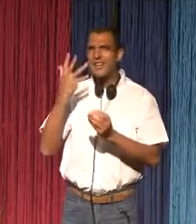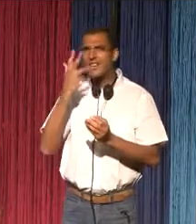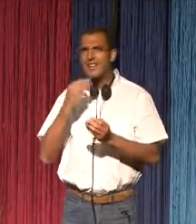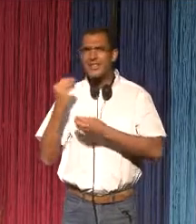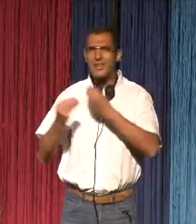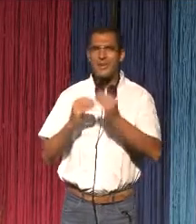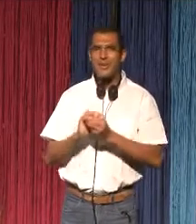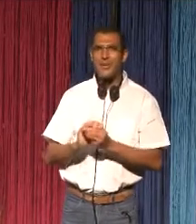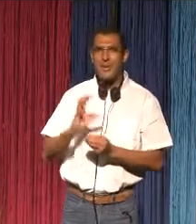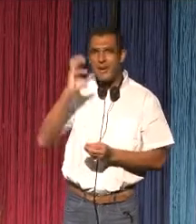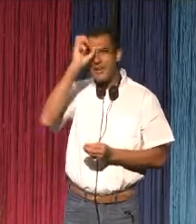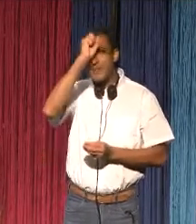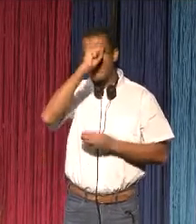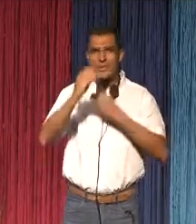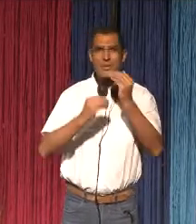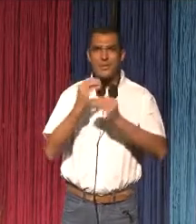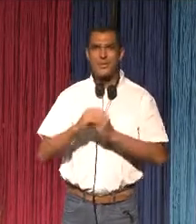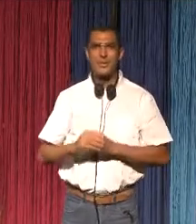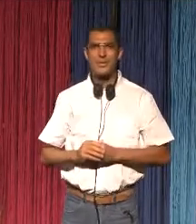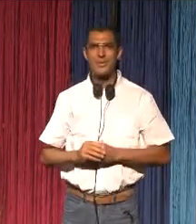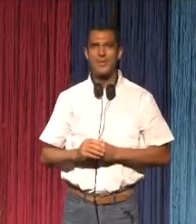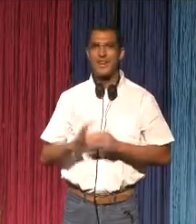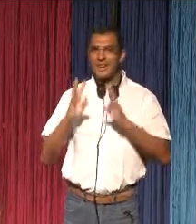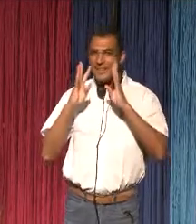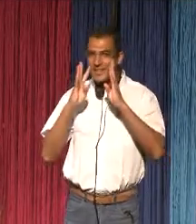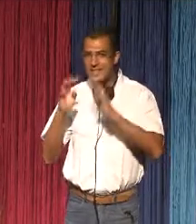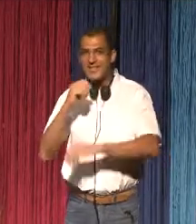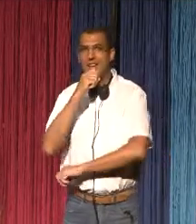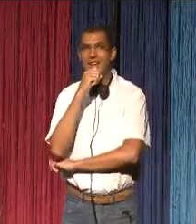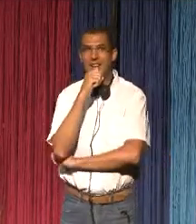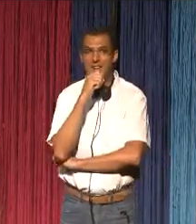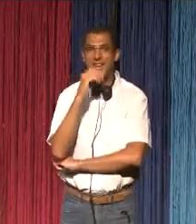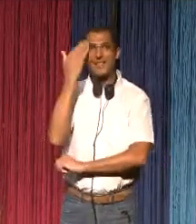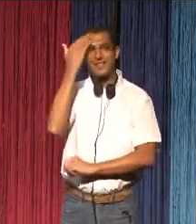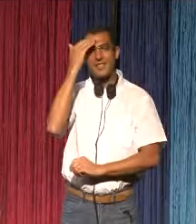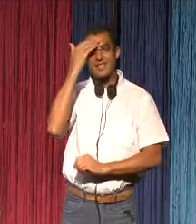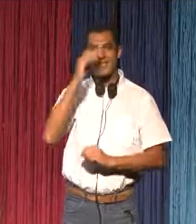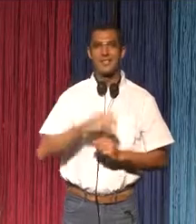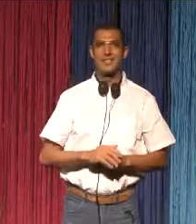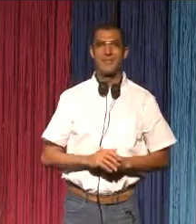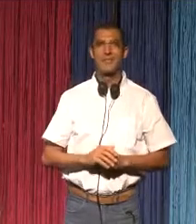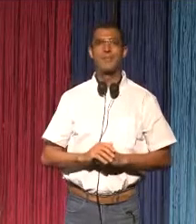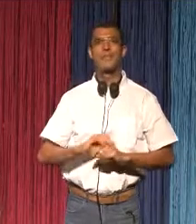abstrai estruturas que na matemática são chamadas de estruturas algébricas, estruturas